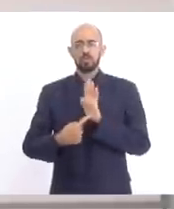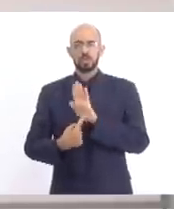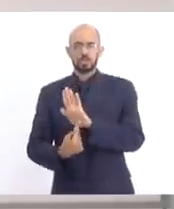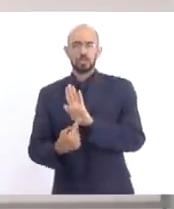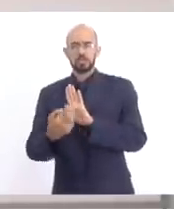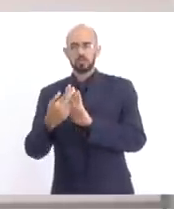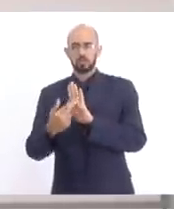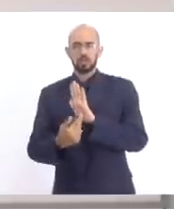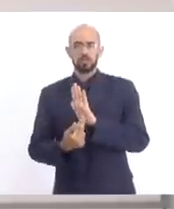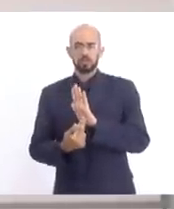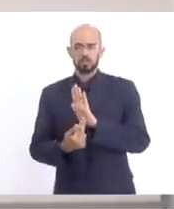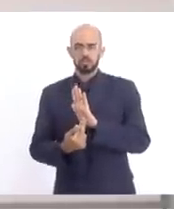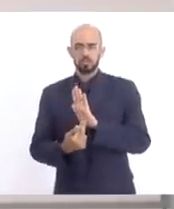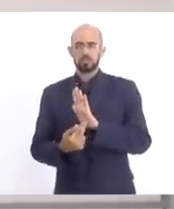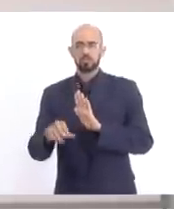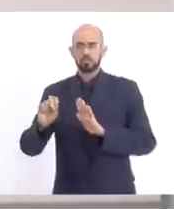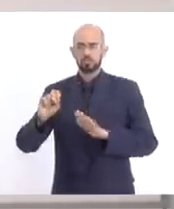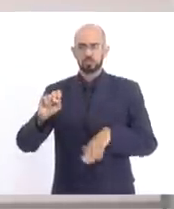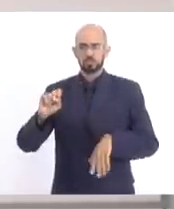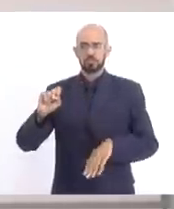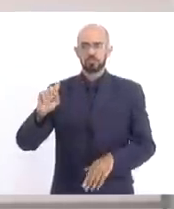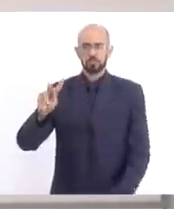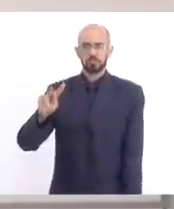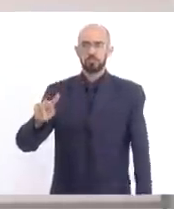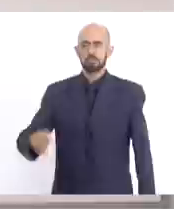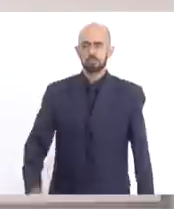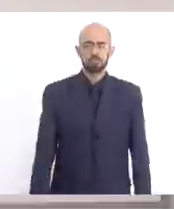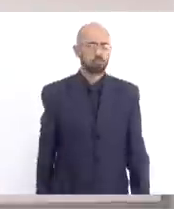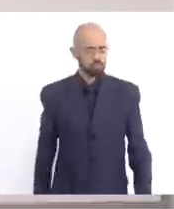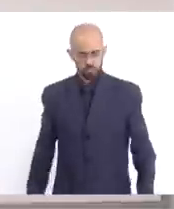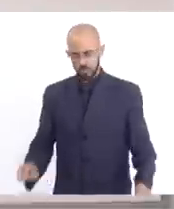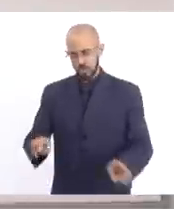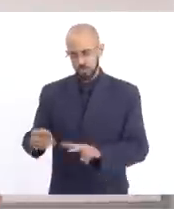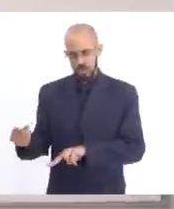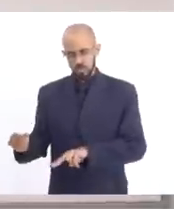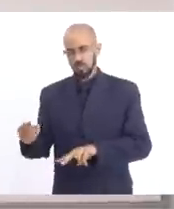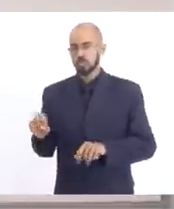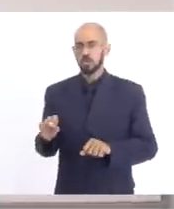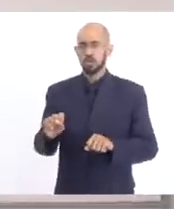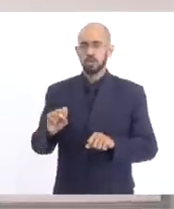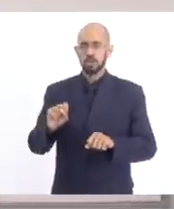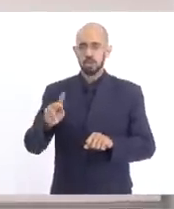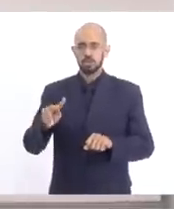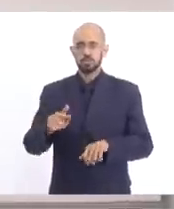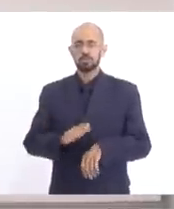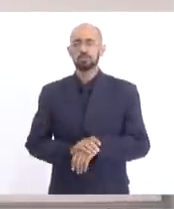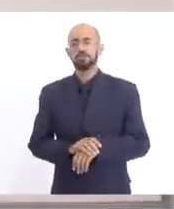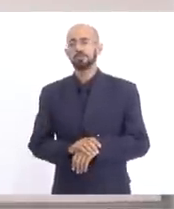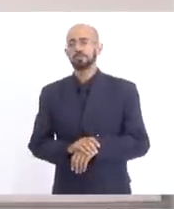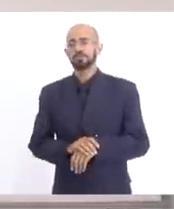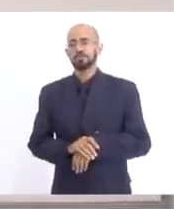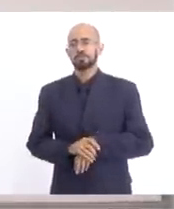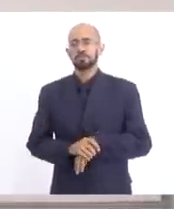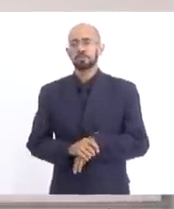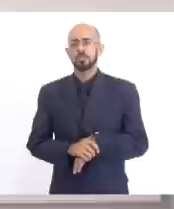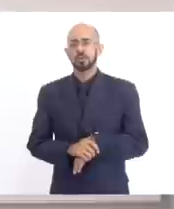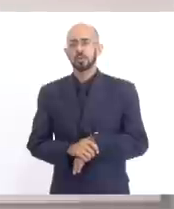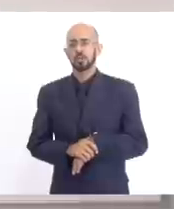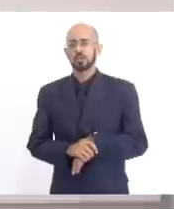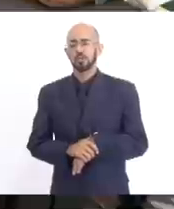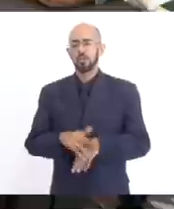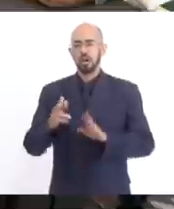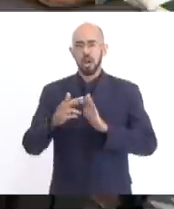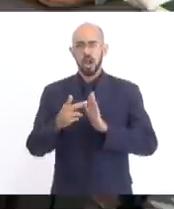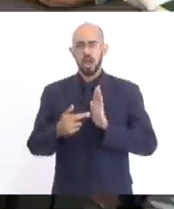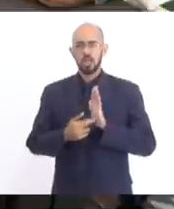relatório. Ok? Perfeito, presidente. Está encaminhado? Agora, em relação ao outro benefício... E o relatório será examinado pelas